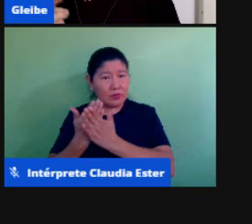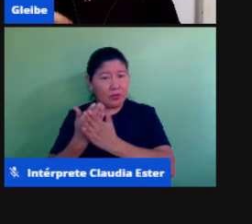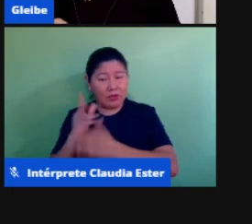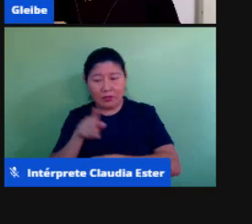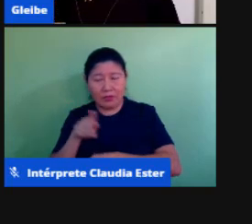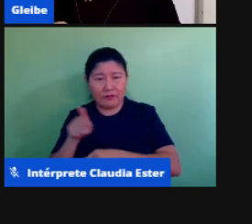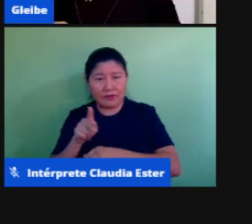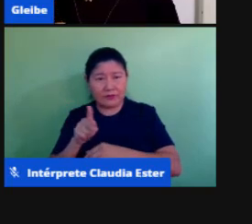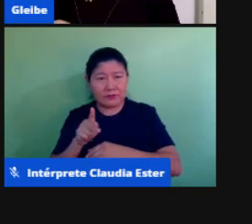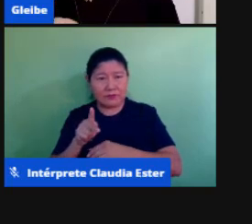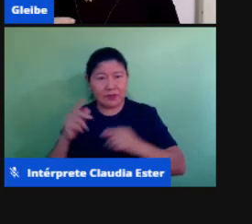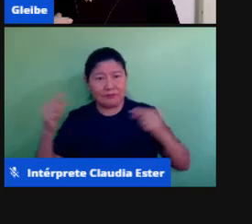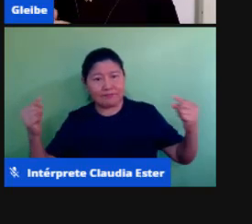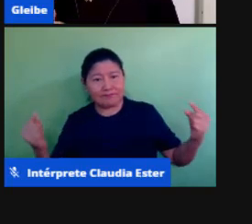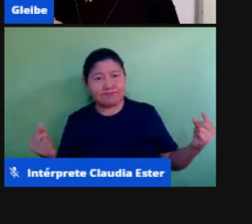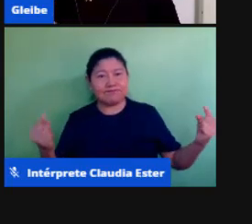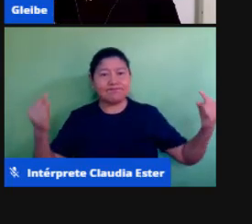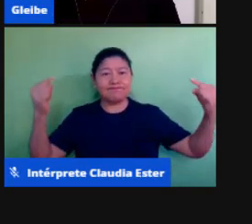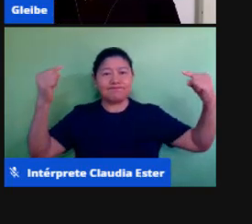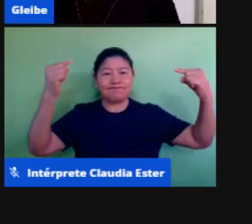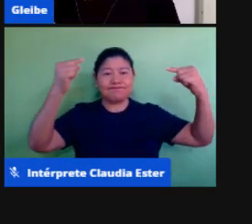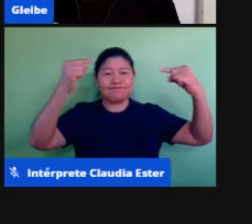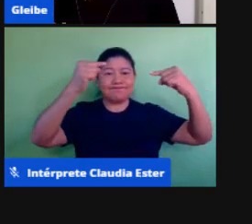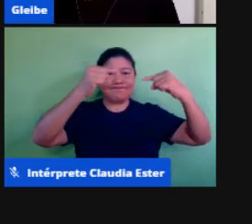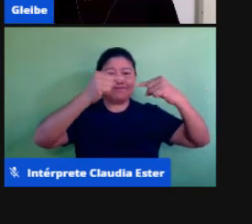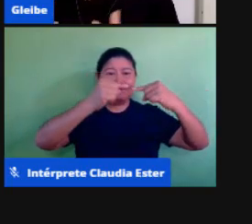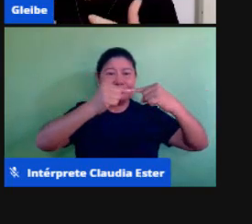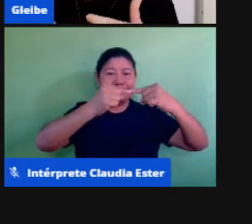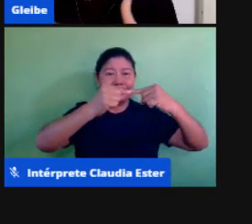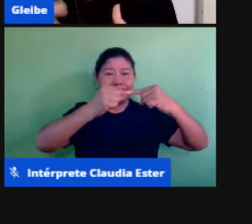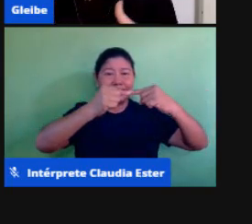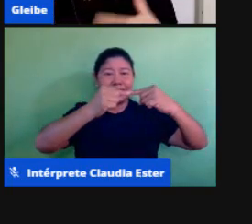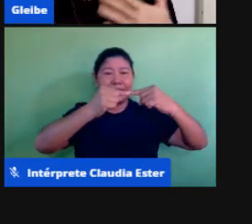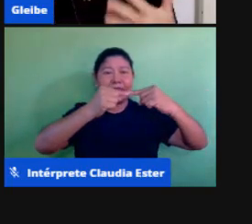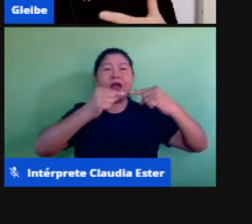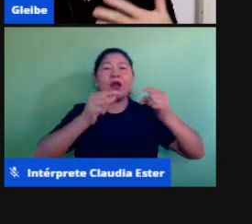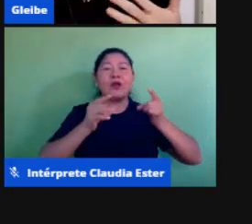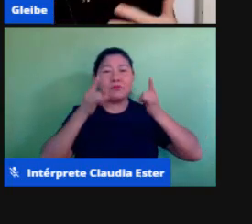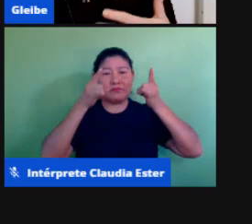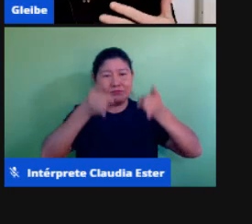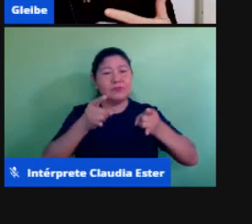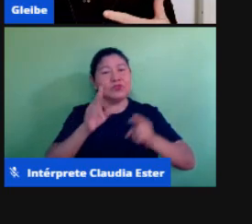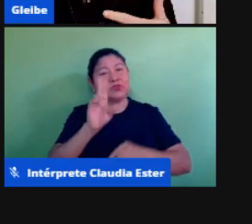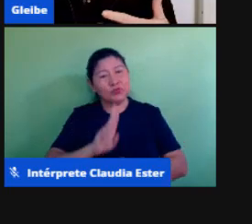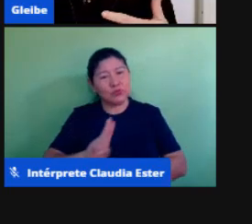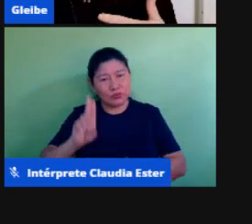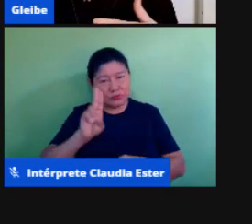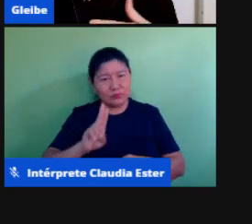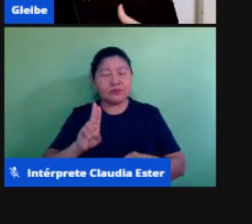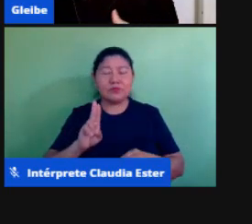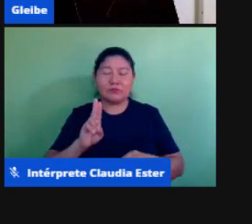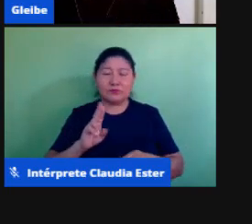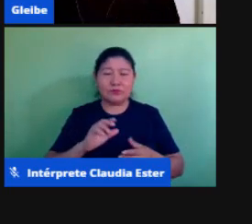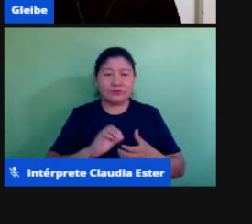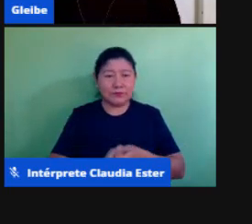desse processo do desenvolvimento que se dá diante dessa quarentena,